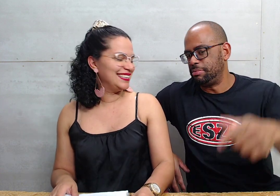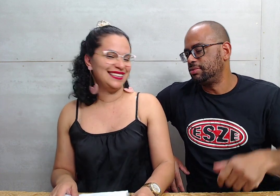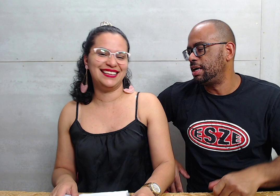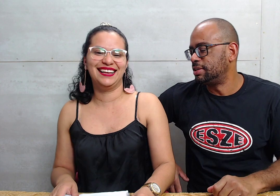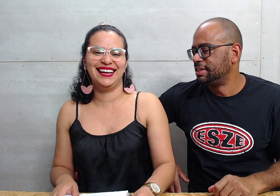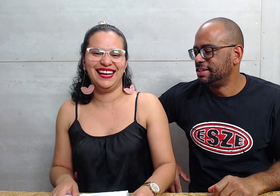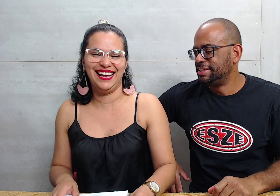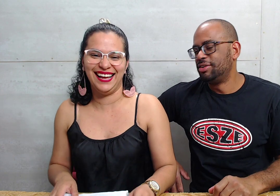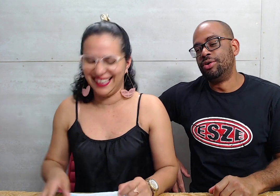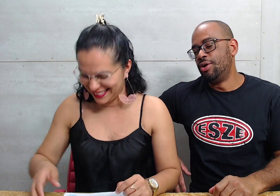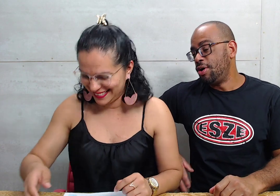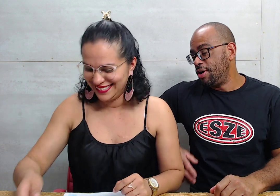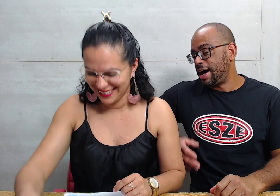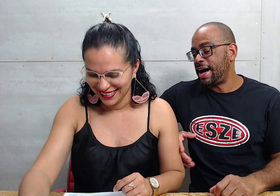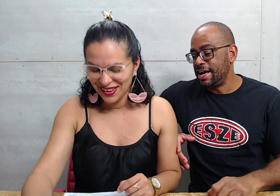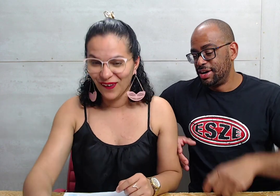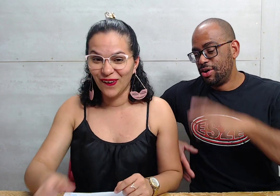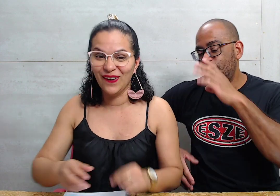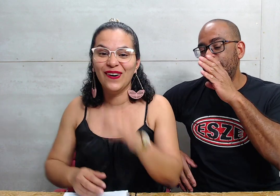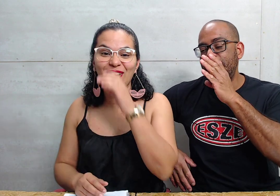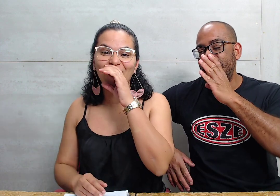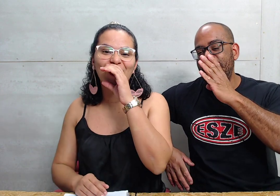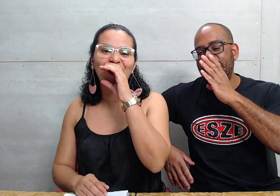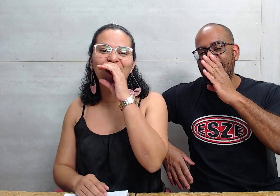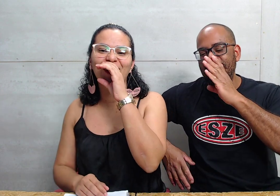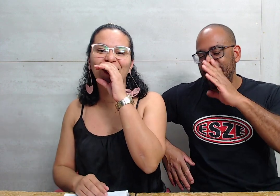Então você é bundão. Porra!